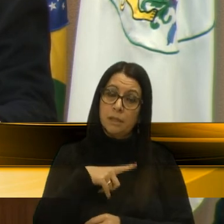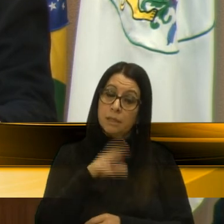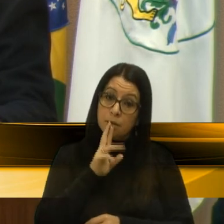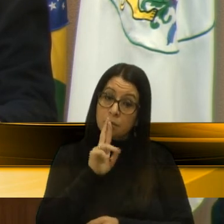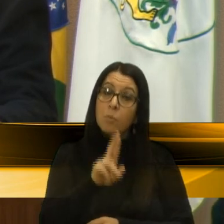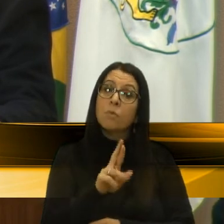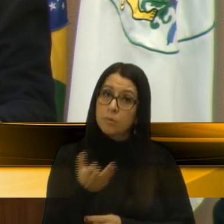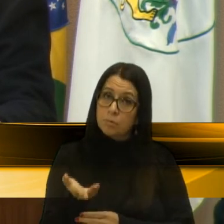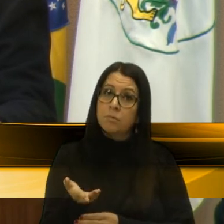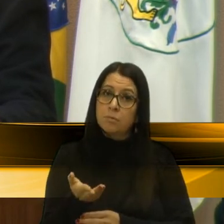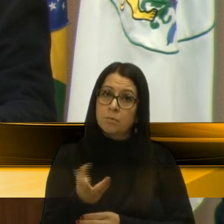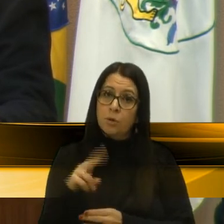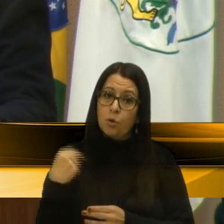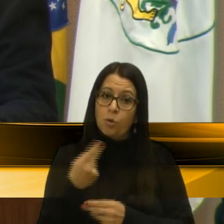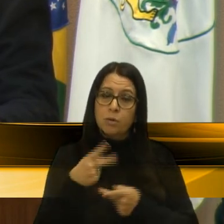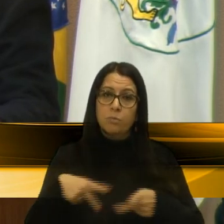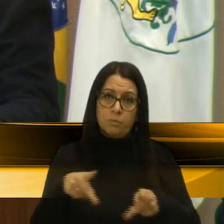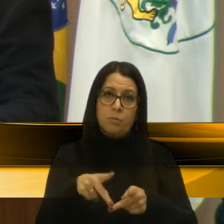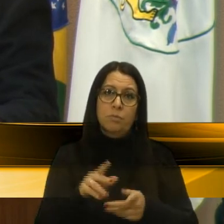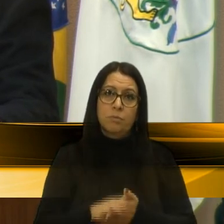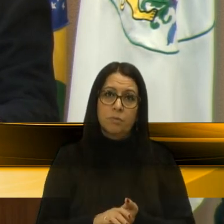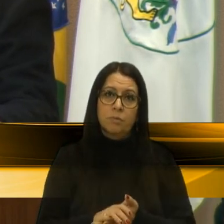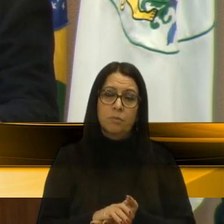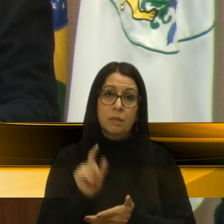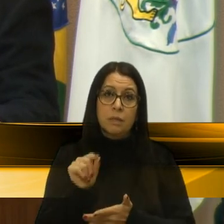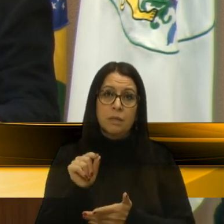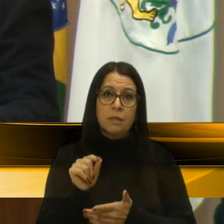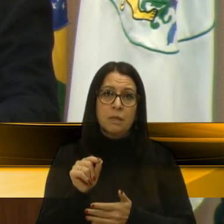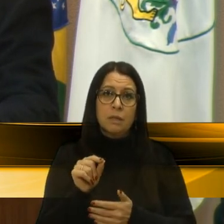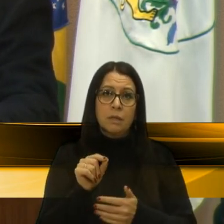essa proposta, de que, se